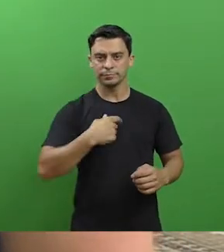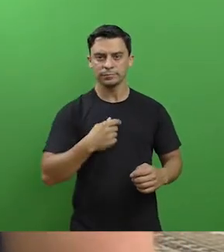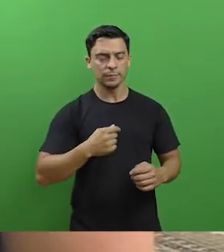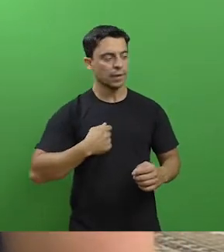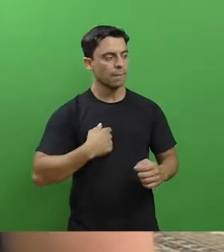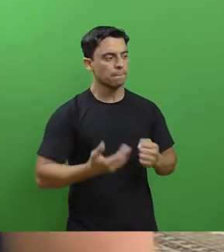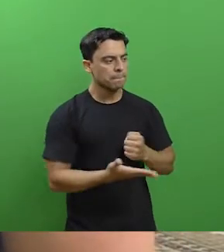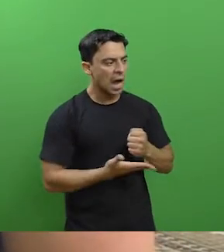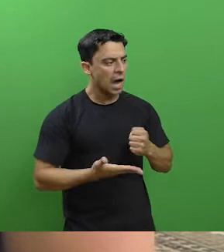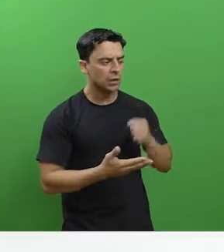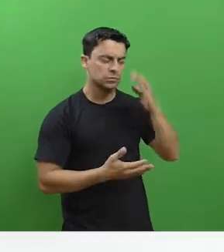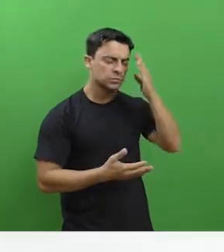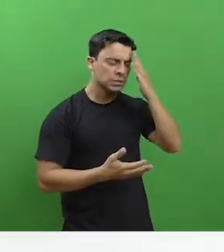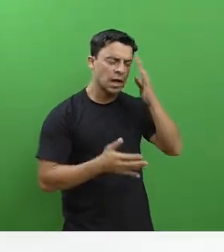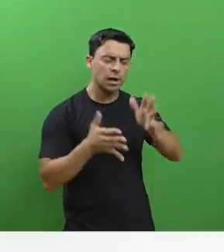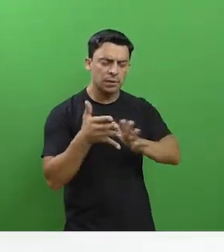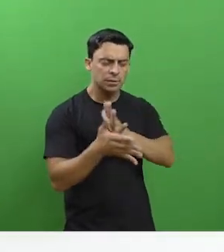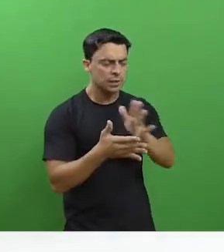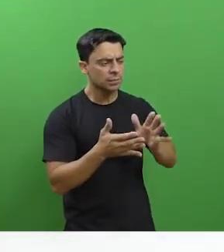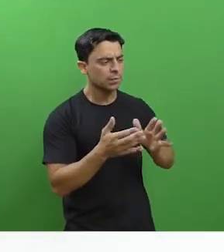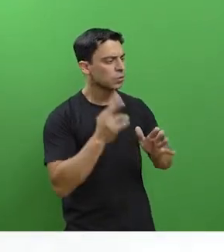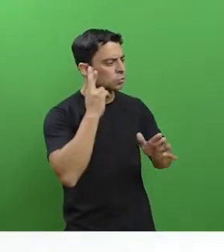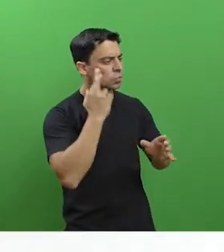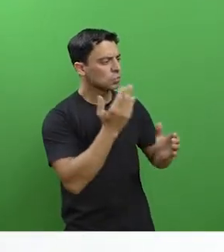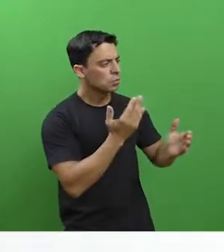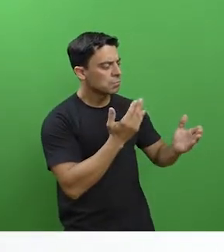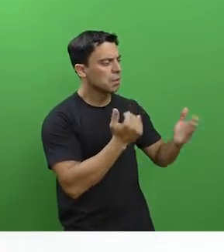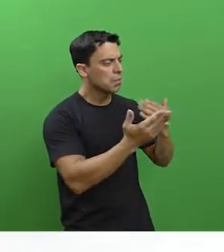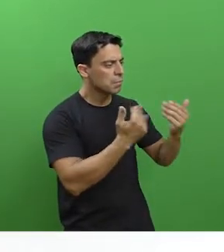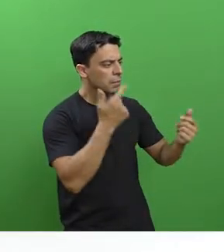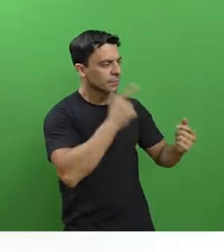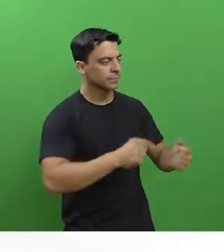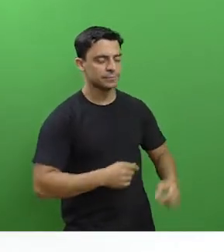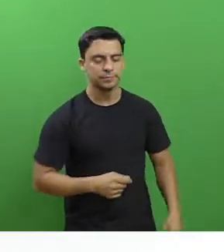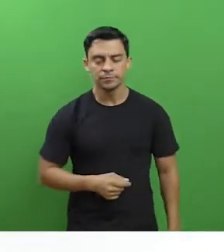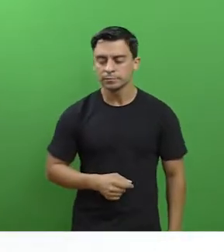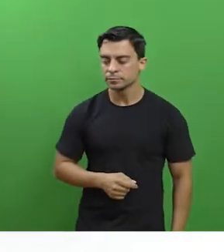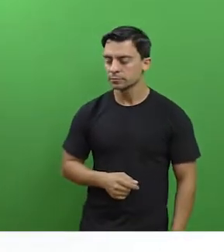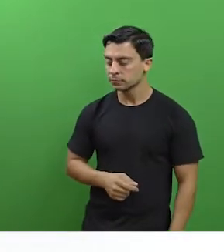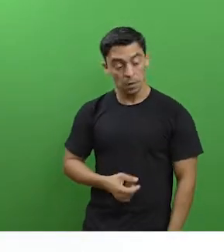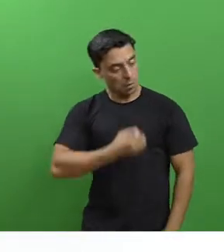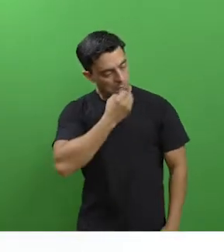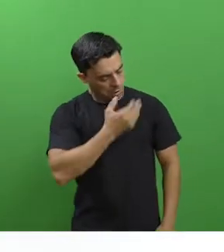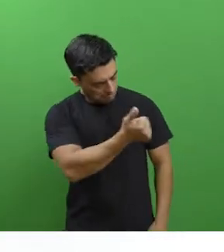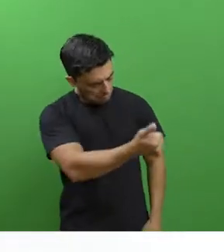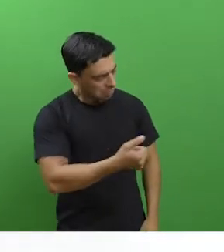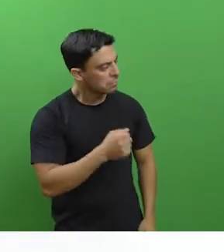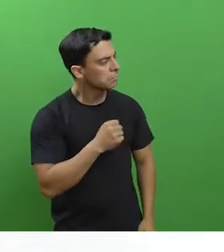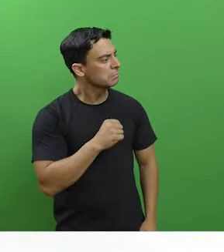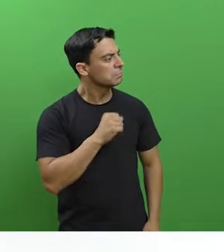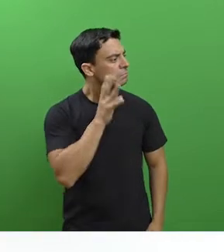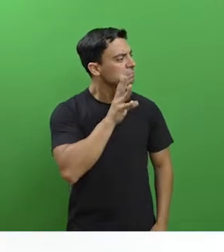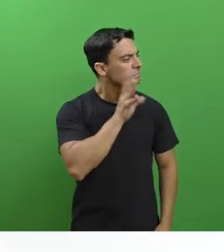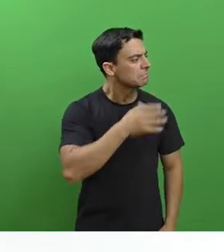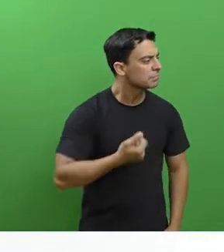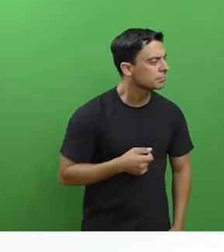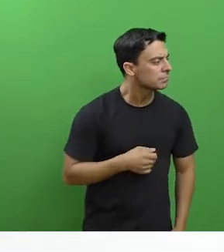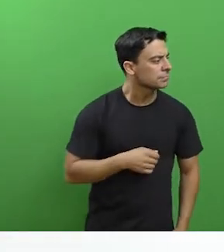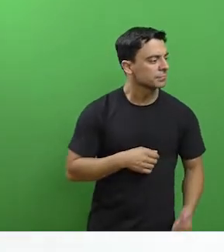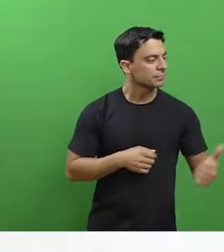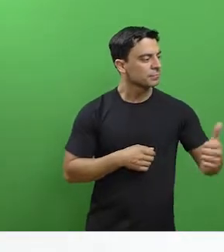ou conversar com o surdo. Isso seria ótimo. Nossa, bacana mesmo. Quanto tempo faz que você está nessa área?